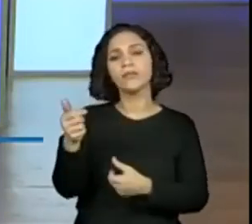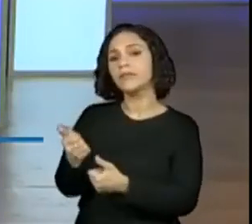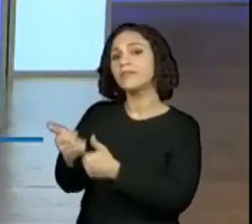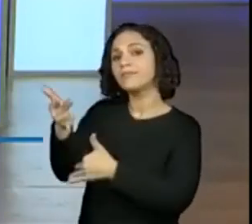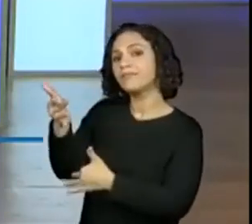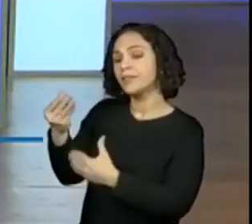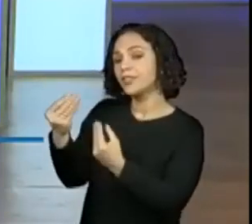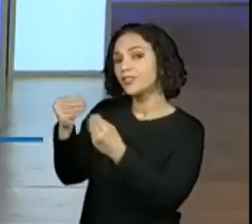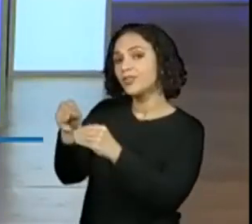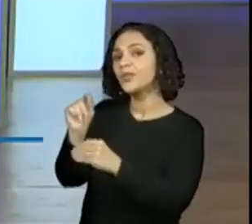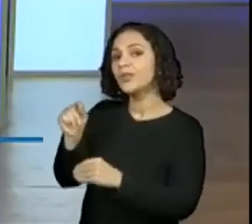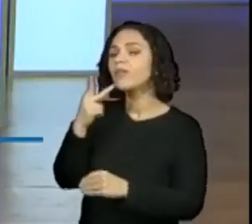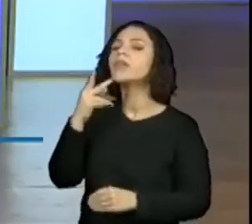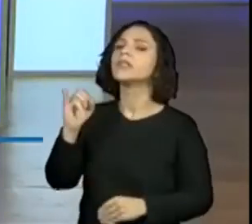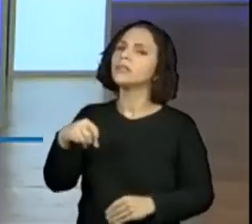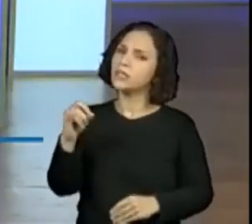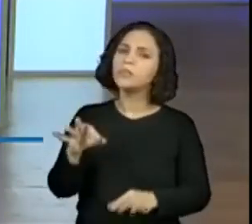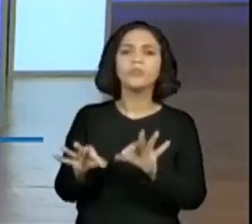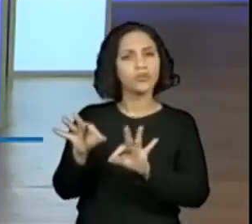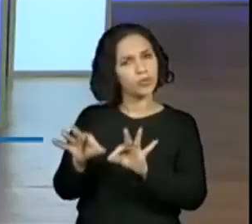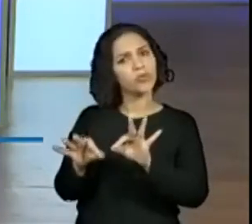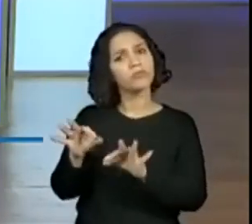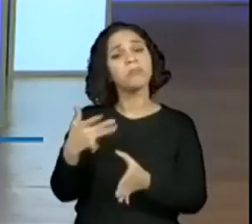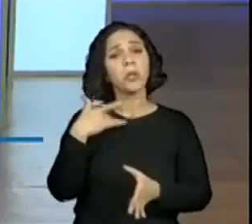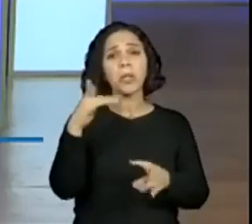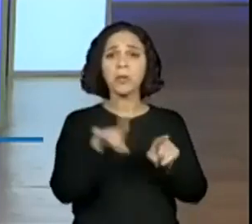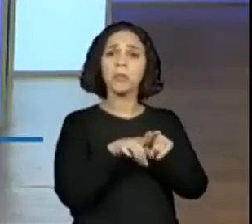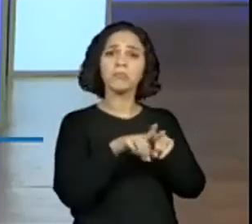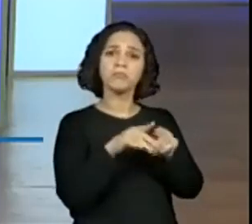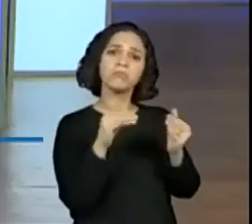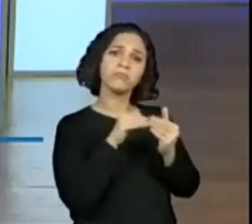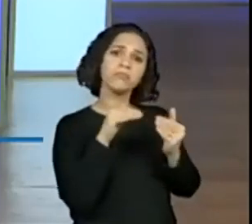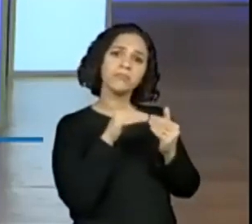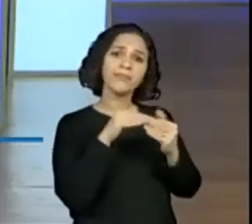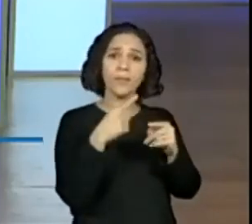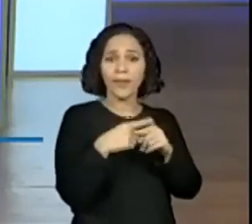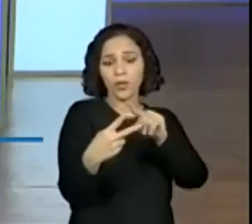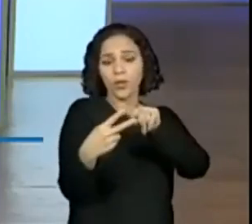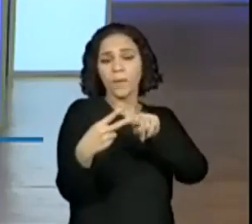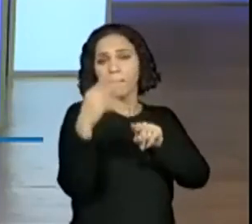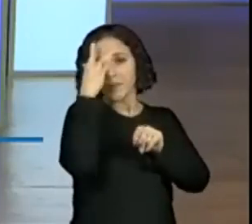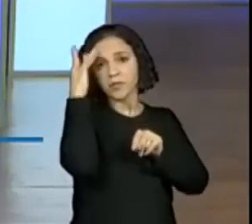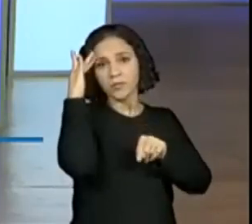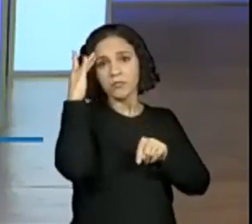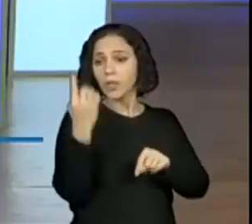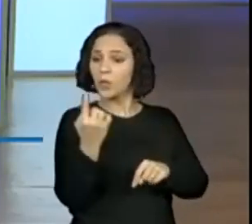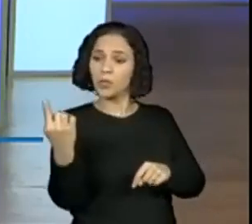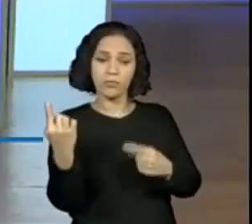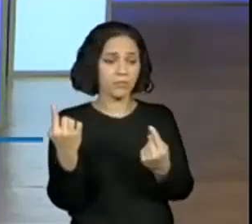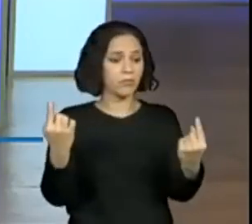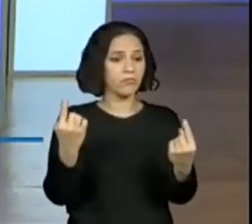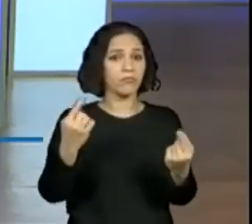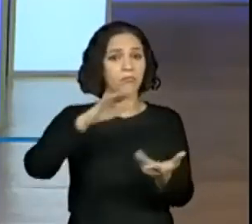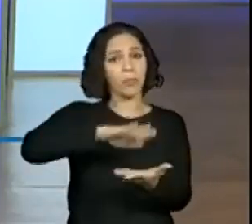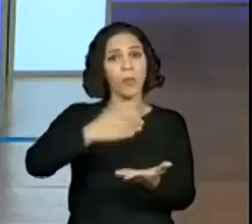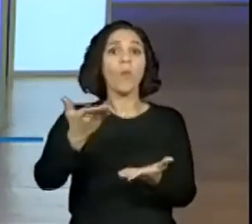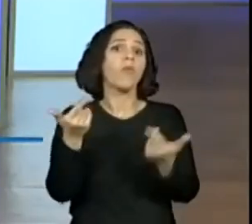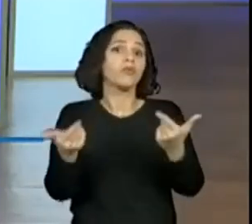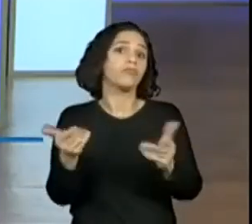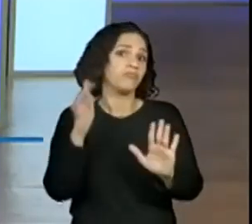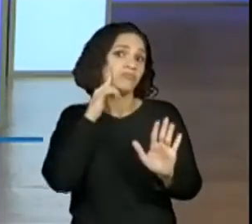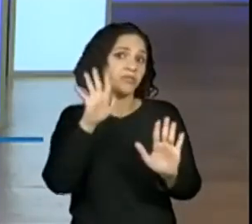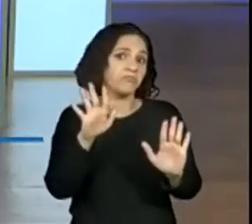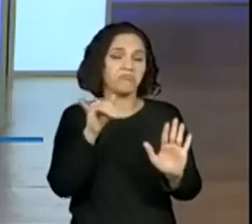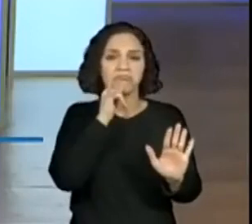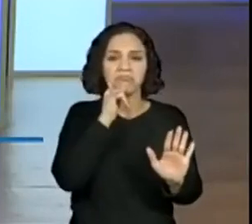galera ali tá dizendo o que que sim é uma forma justa Eu também acho até no caso de duas pessoas né Agora vamos lá e se